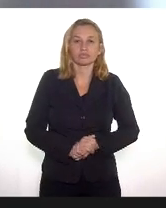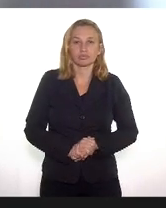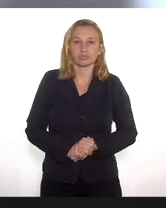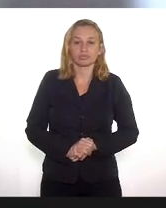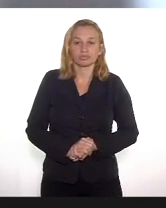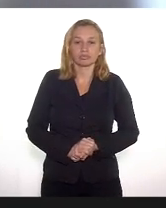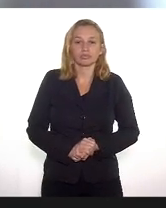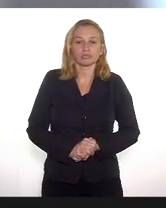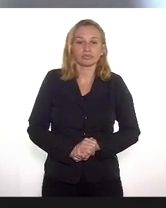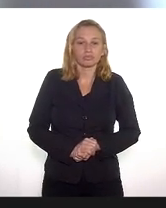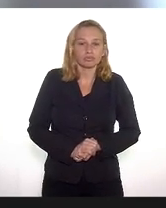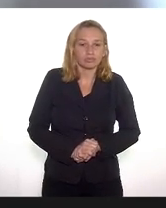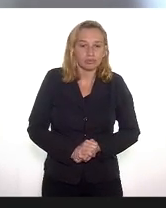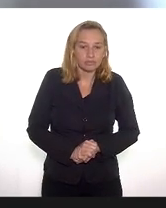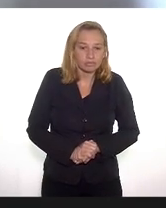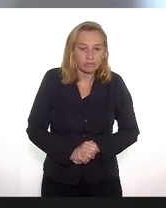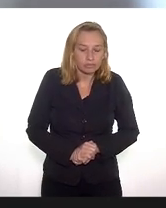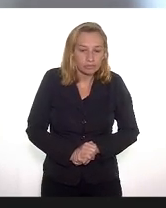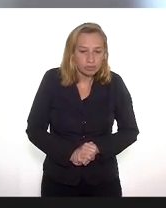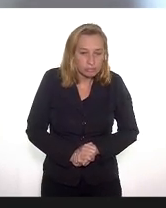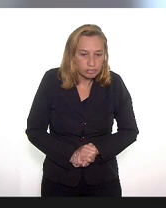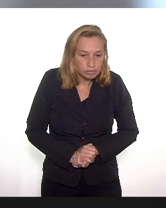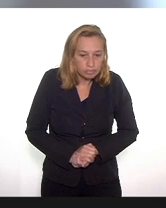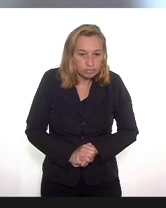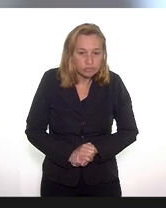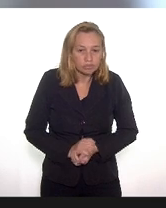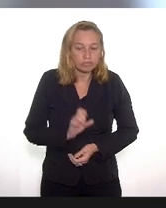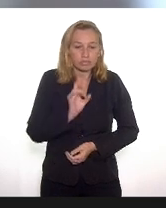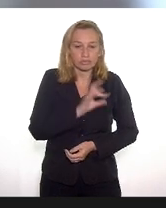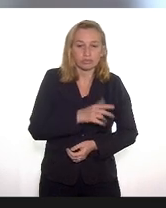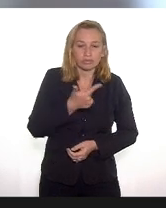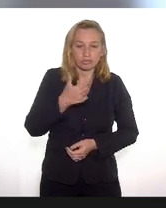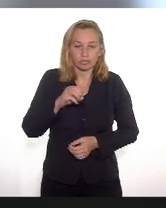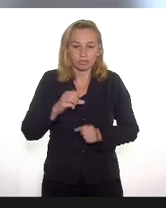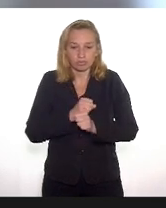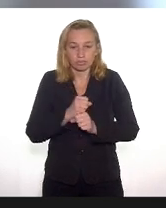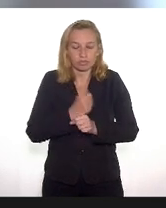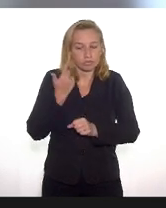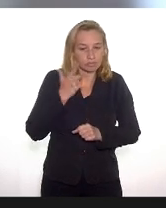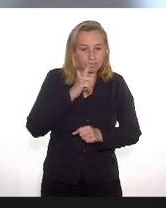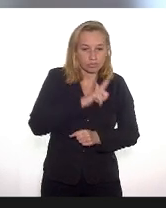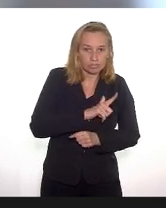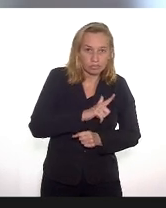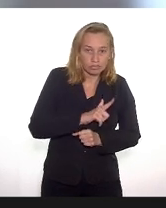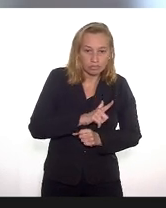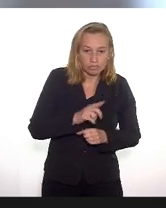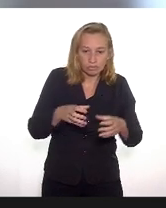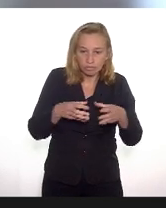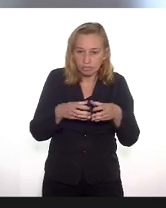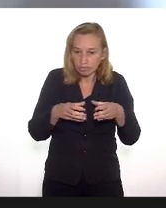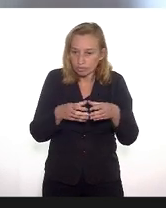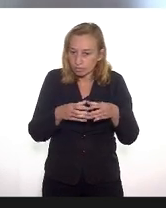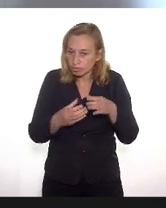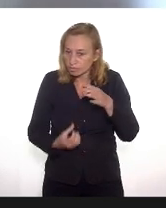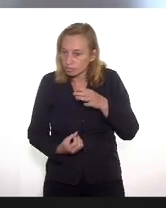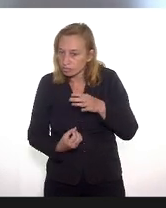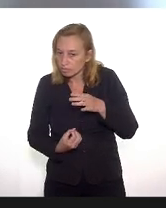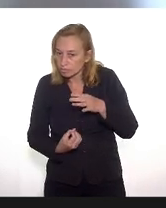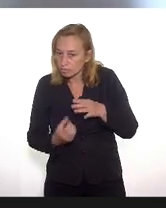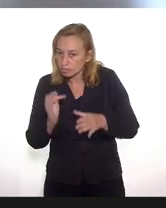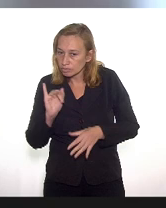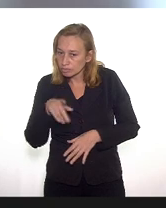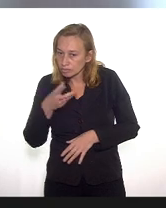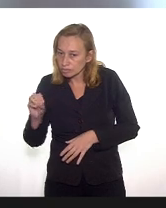Isso também só foi possível porque nos últimos 10 anos a gente conseguiu, com a equipe da Fundação, né,